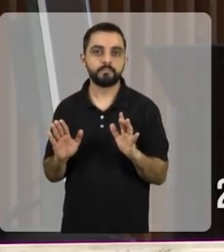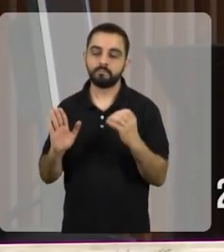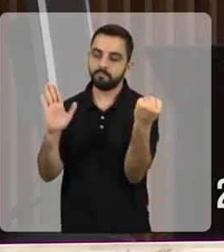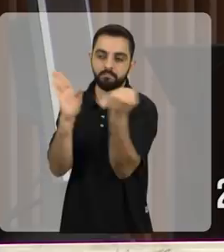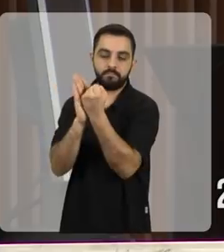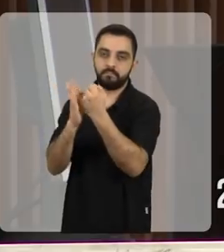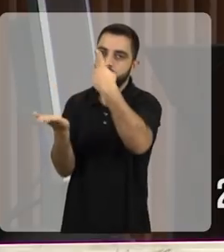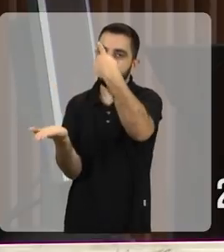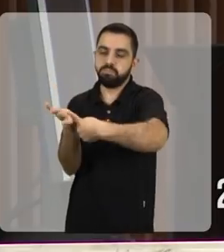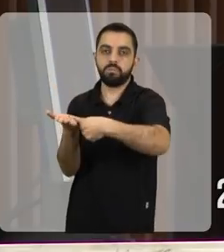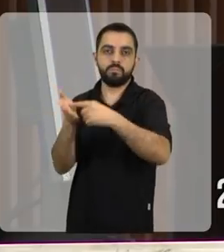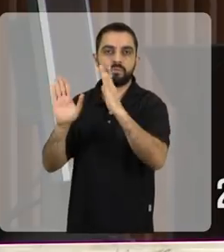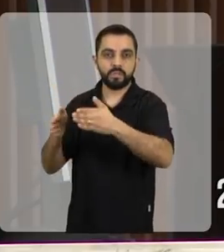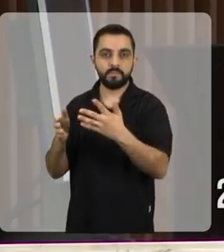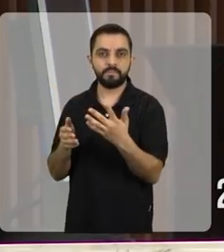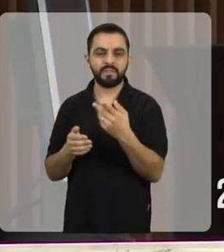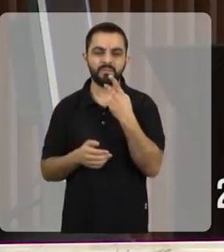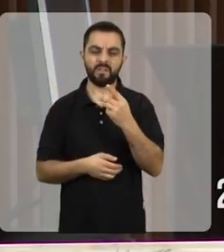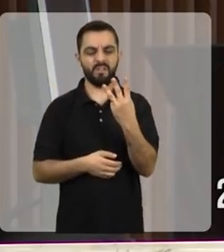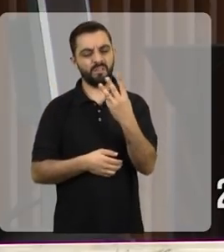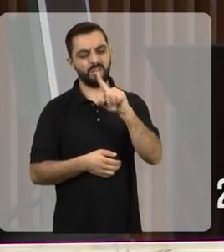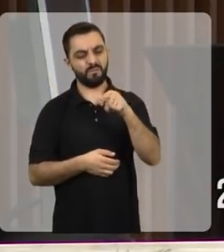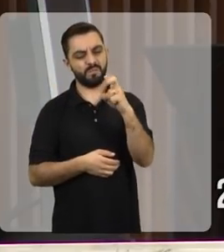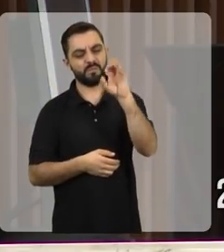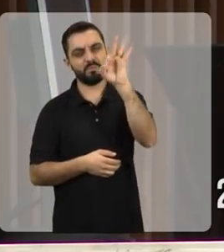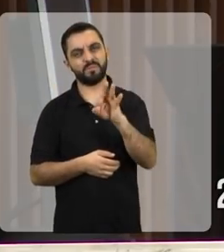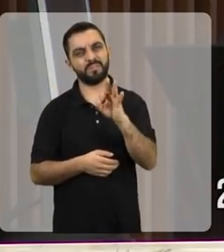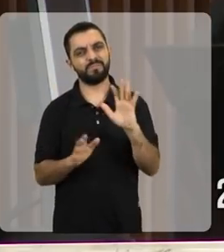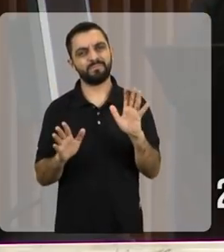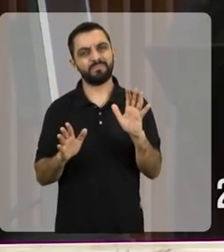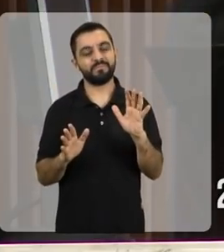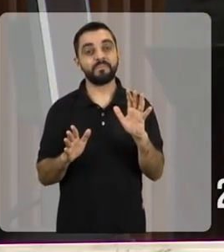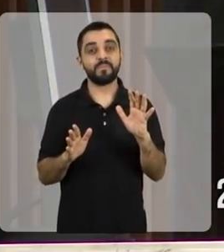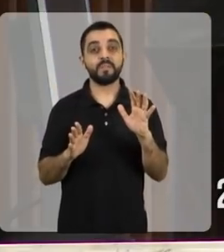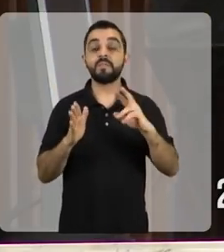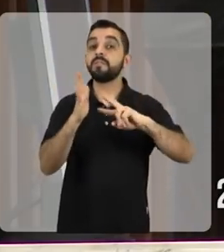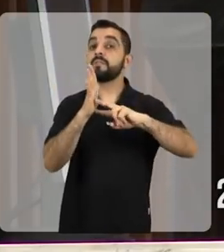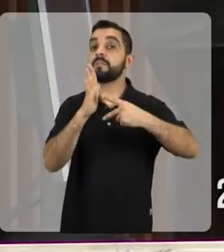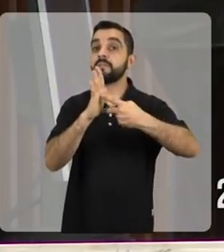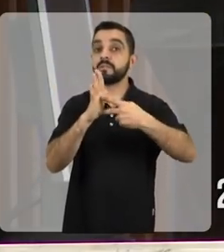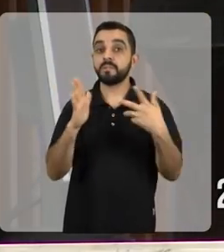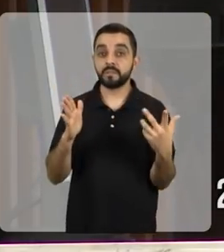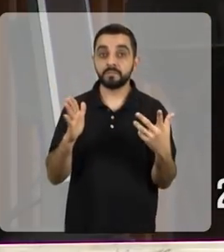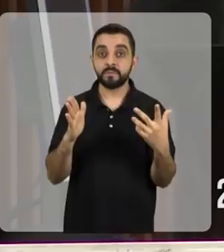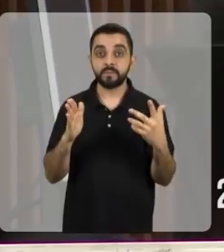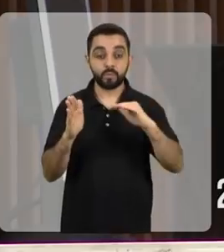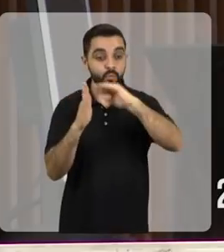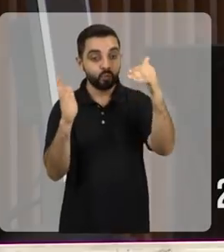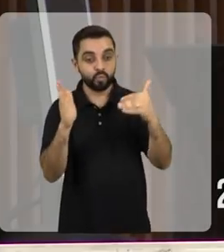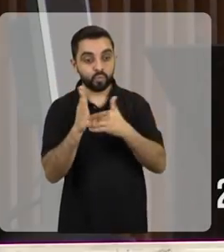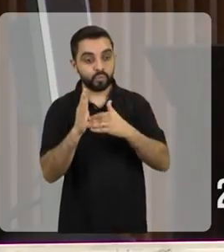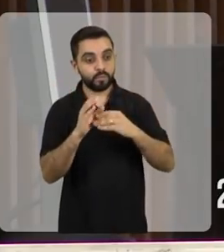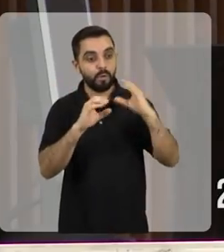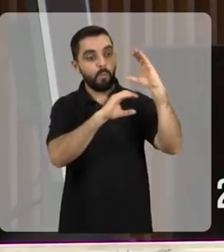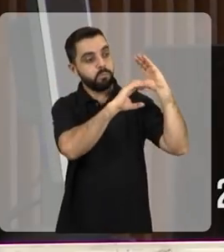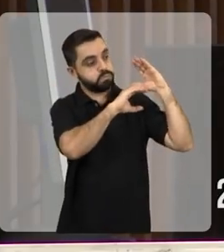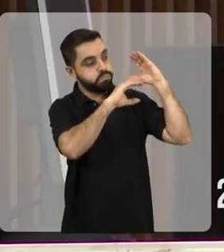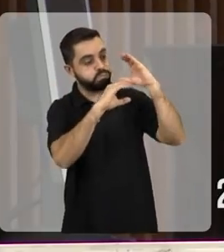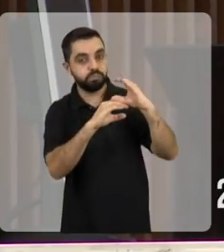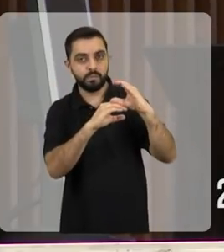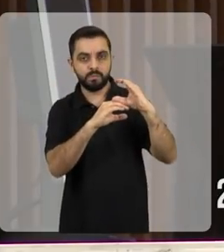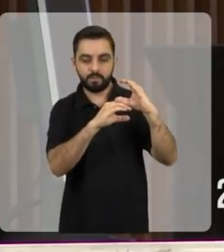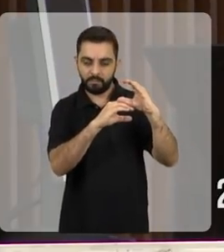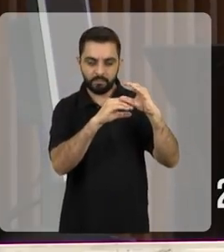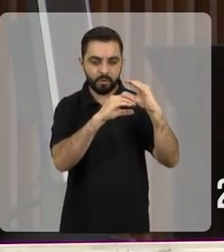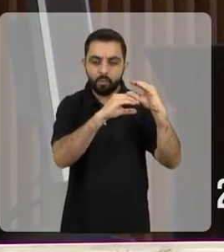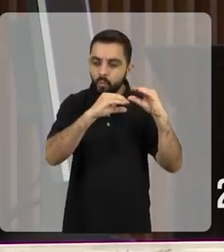dizer que há três e meio por cento é uma mistificação que busca pegar esse total do orçamento com a folha